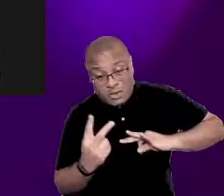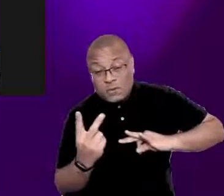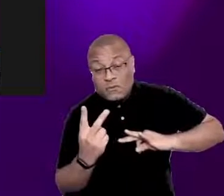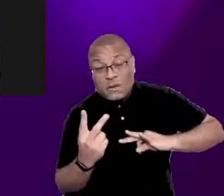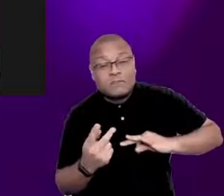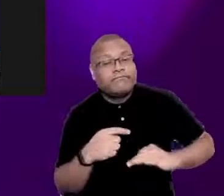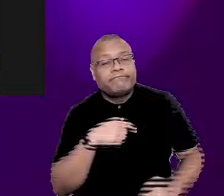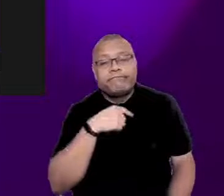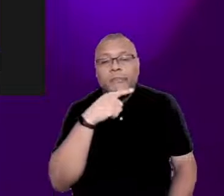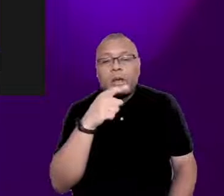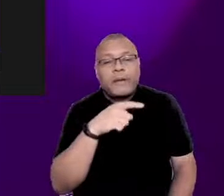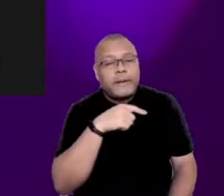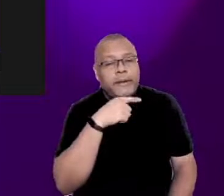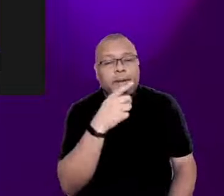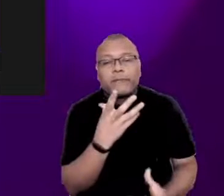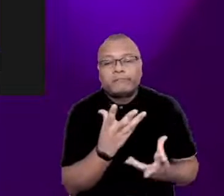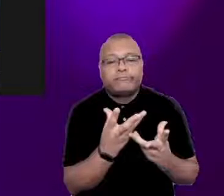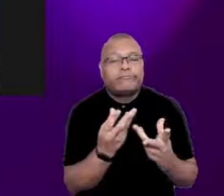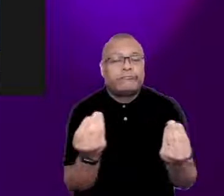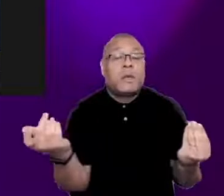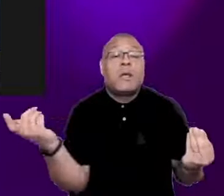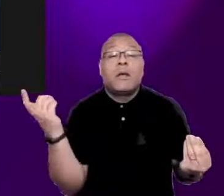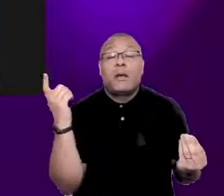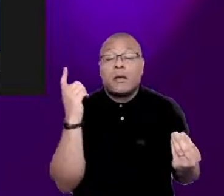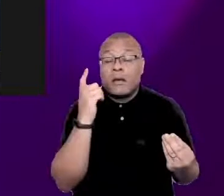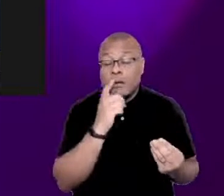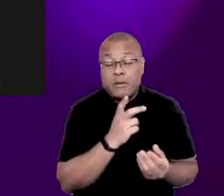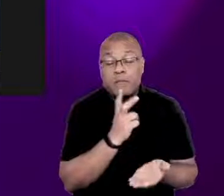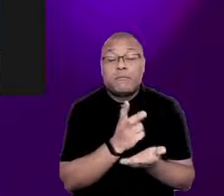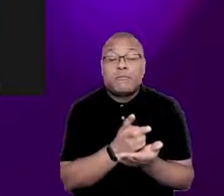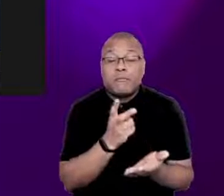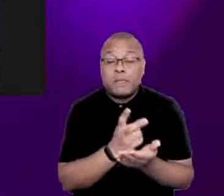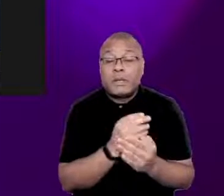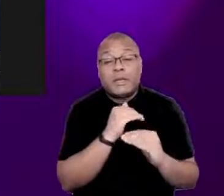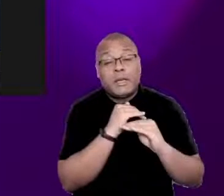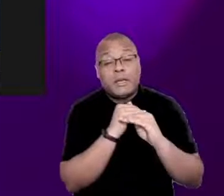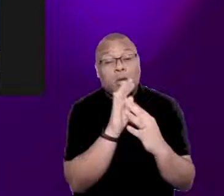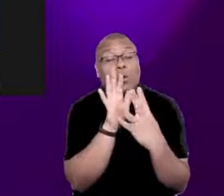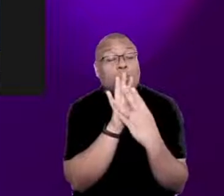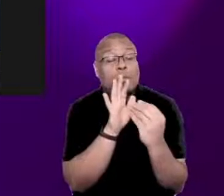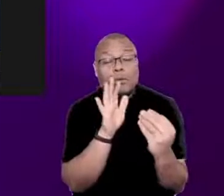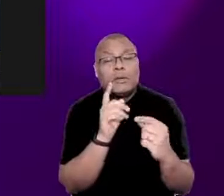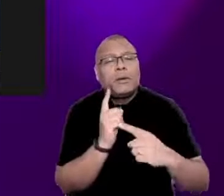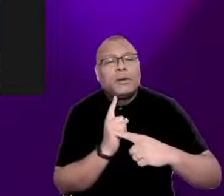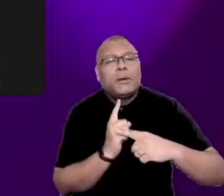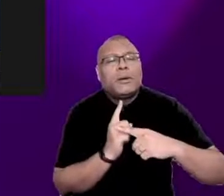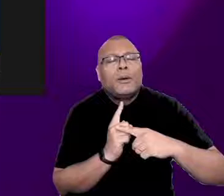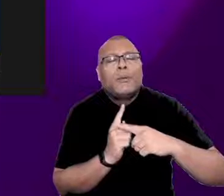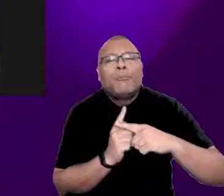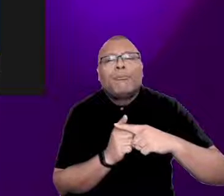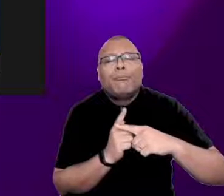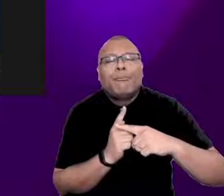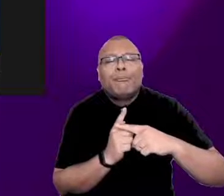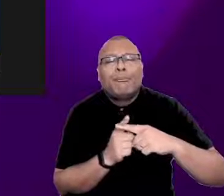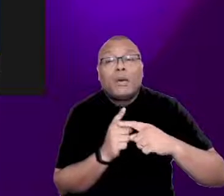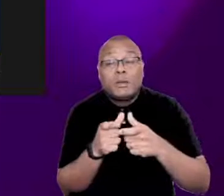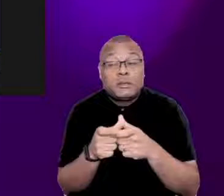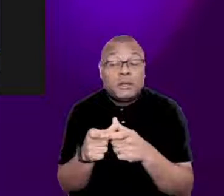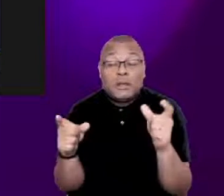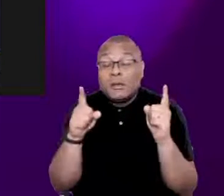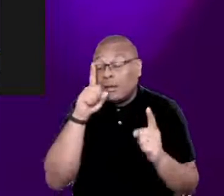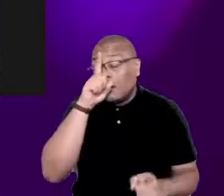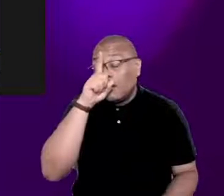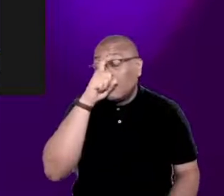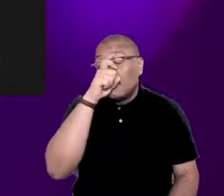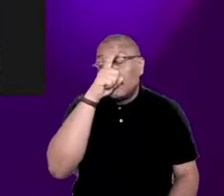não receberam volume para conseguir sustentar o modelo. Por quê? Porque muitas vezes é muito difícil você